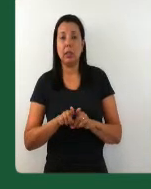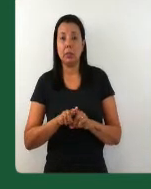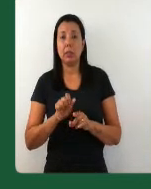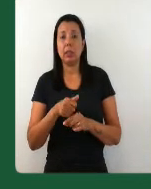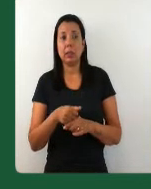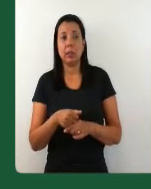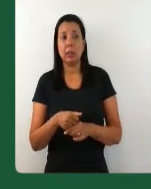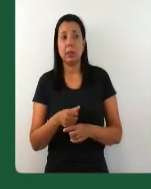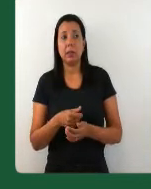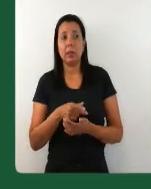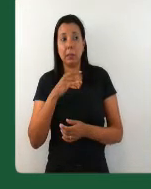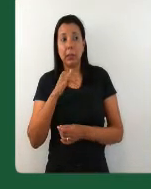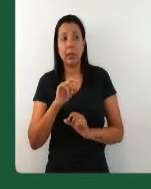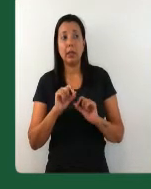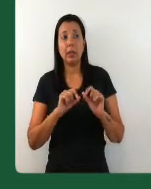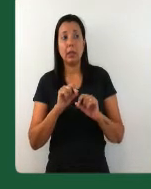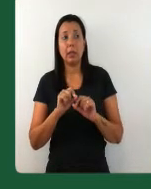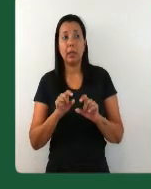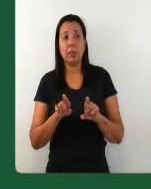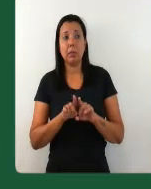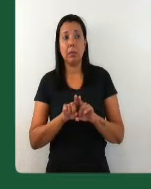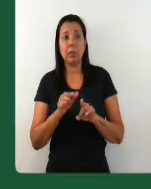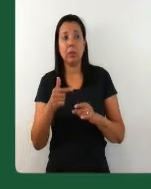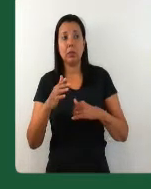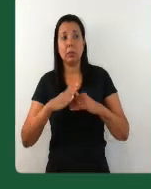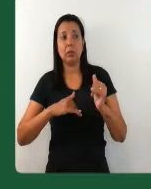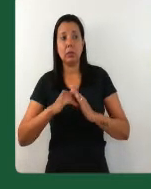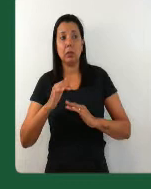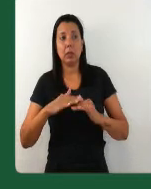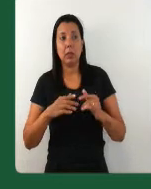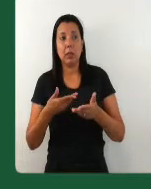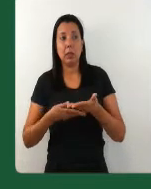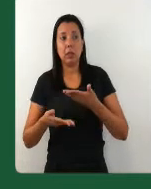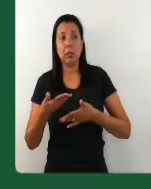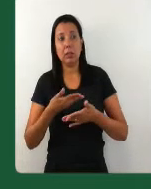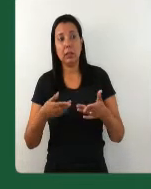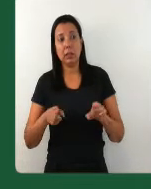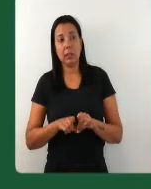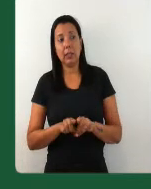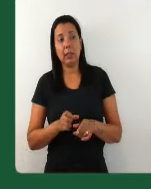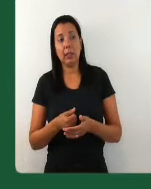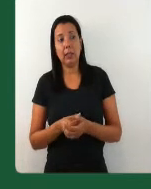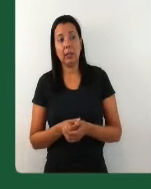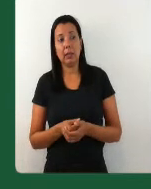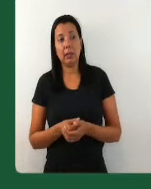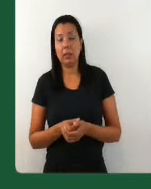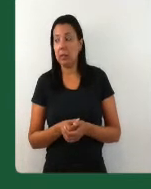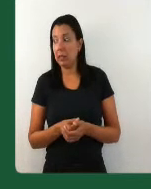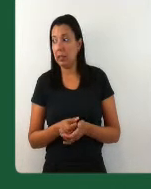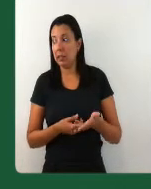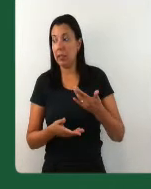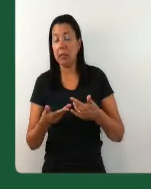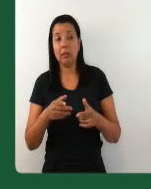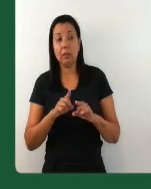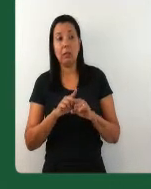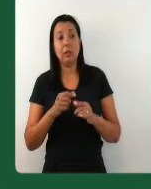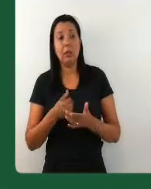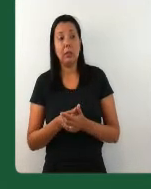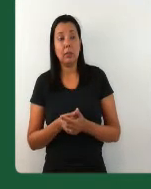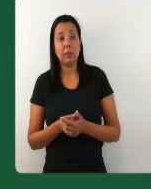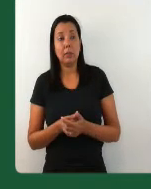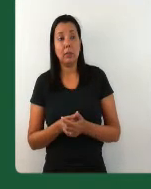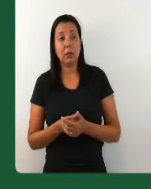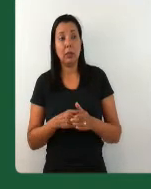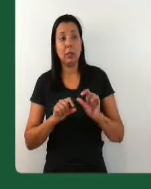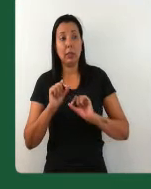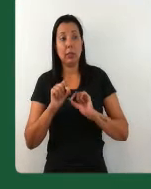Dr. Cássio pai, né? E os outros profissionais, né? E juntamente com a doutora Vera, que é a esposa do Dr. Cássio,